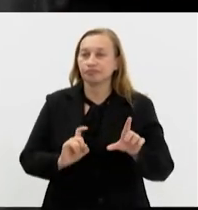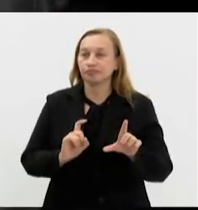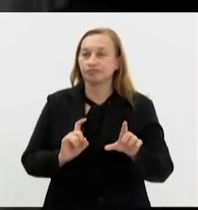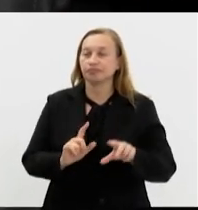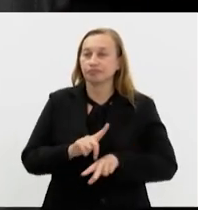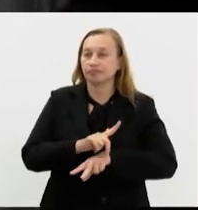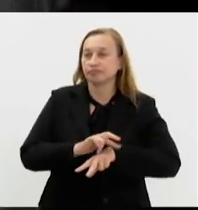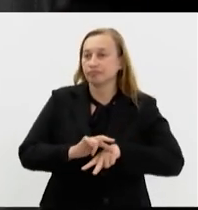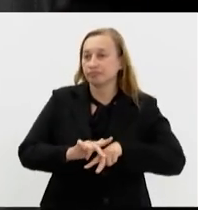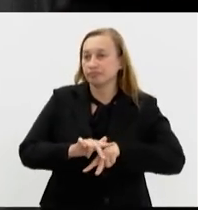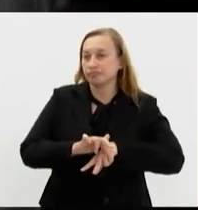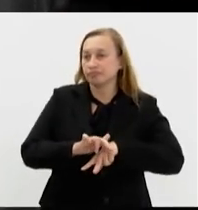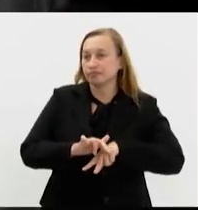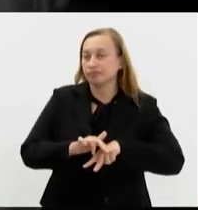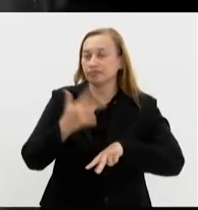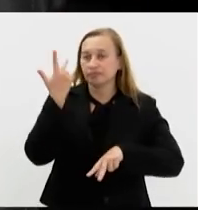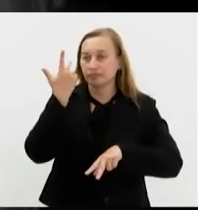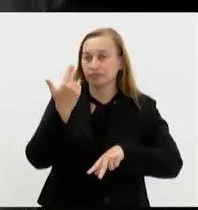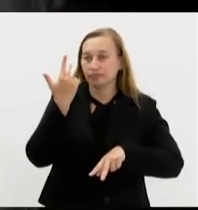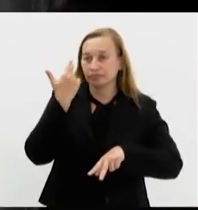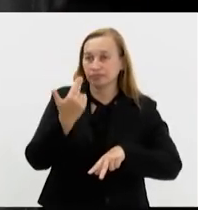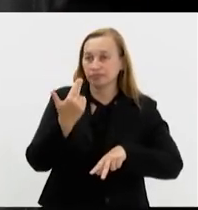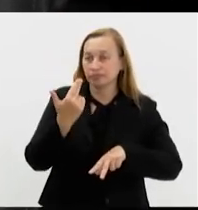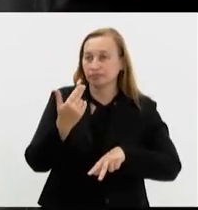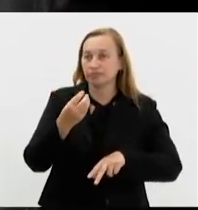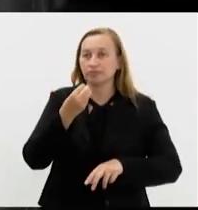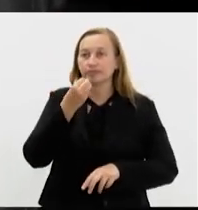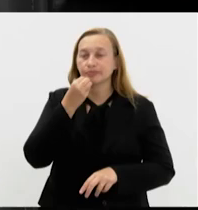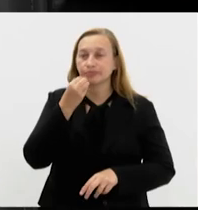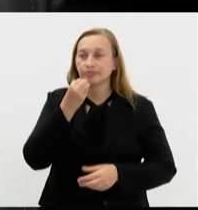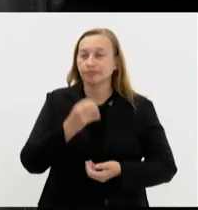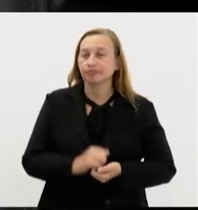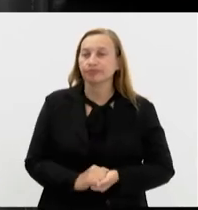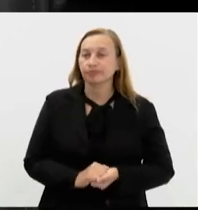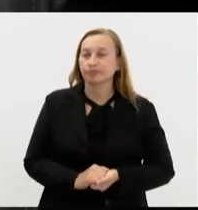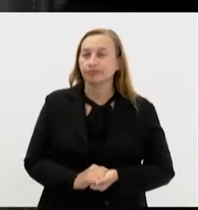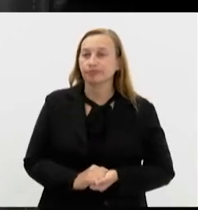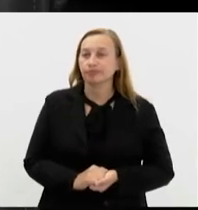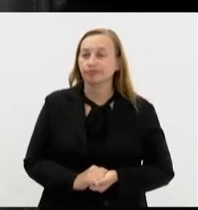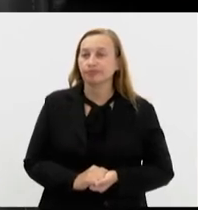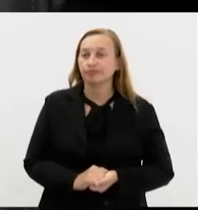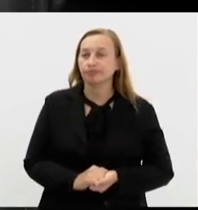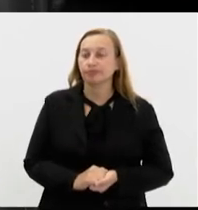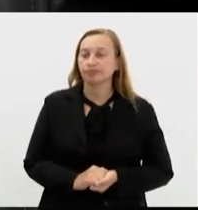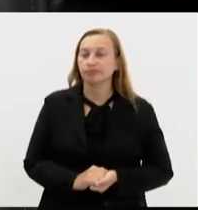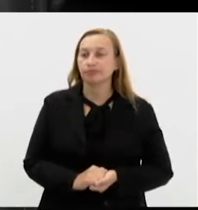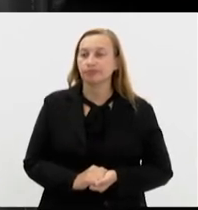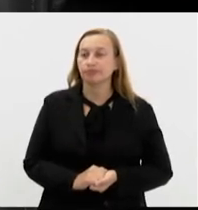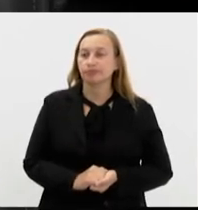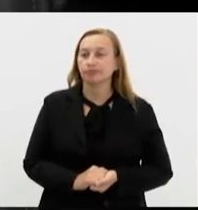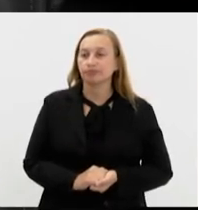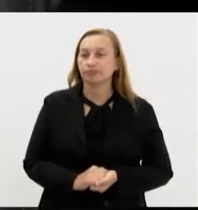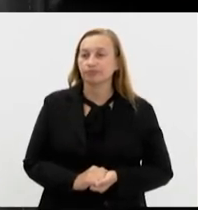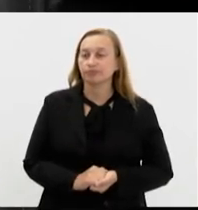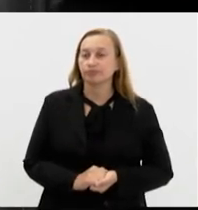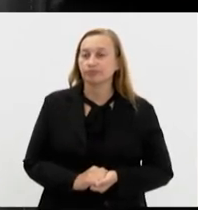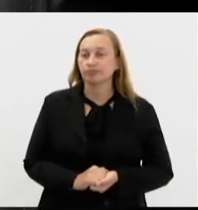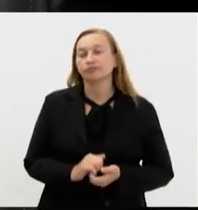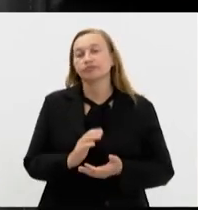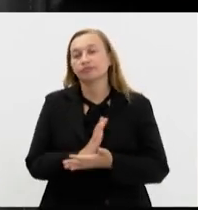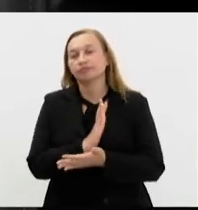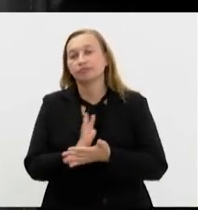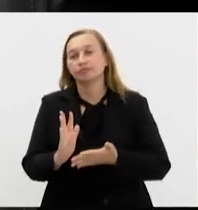chances a proibição pressa da sessão do bem público para determinadas